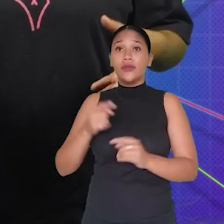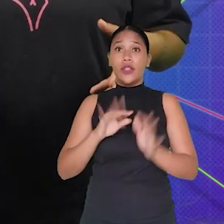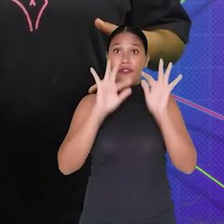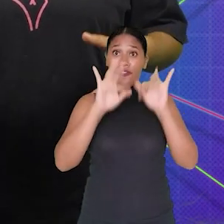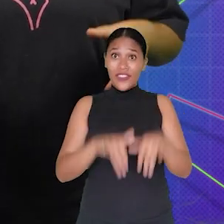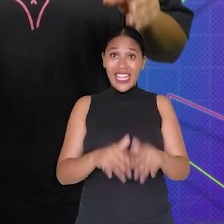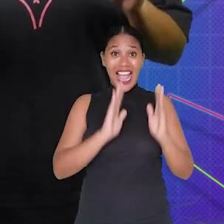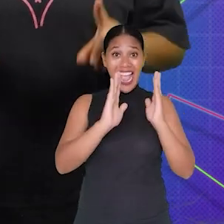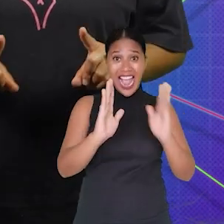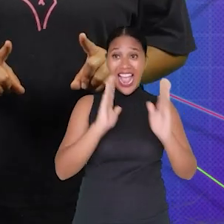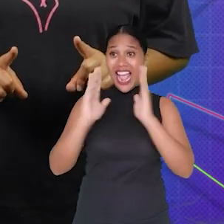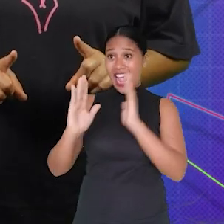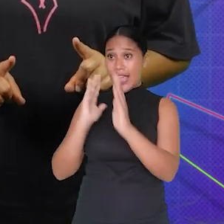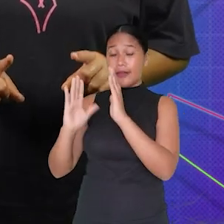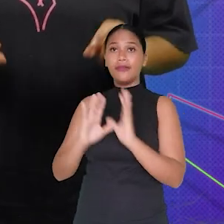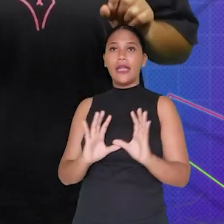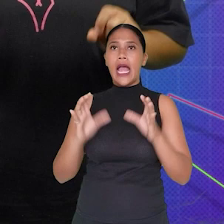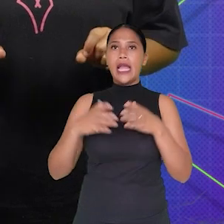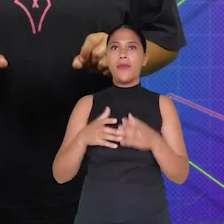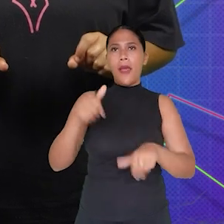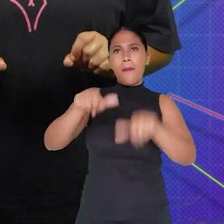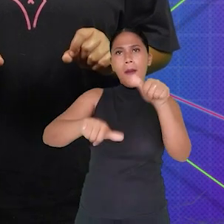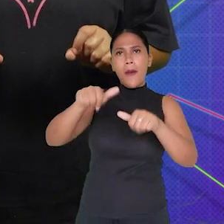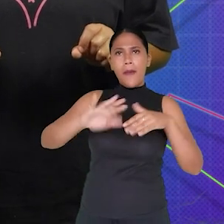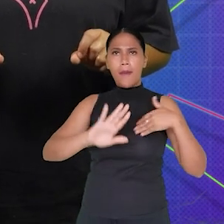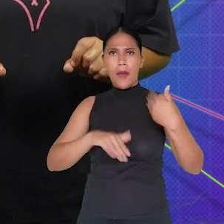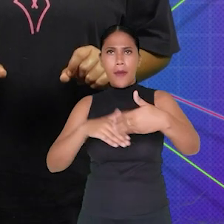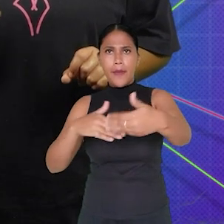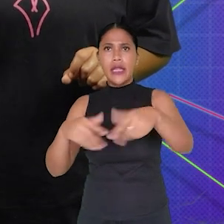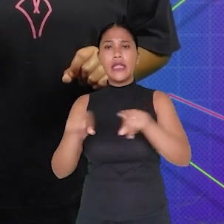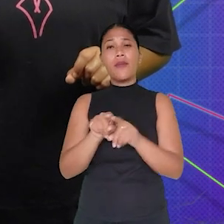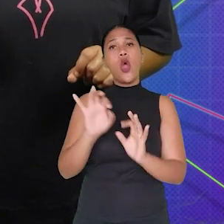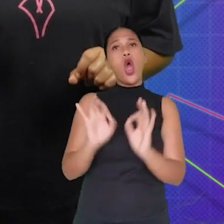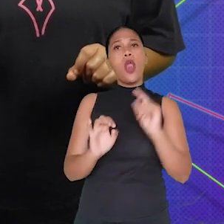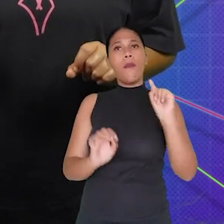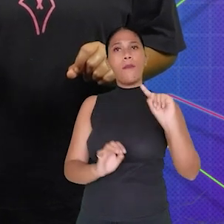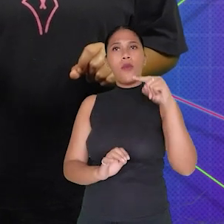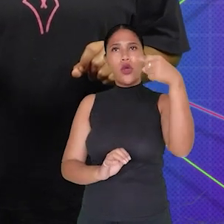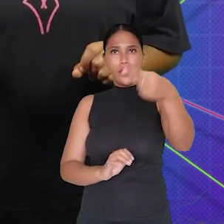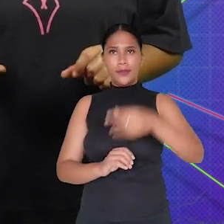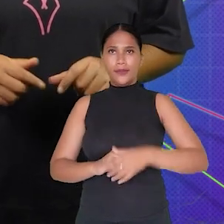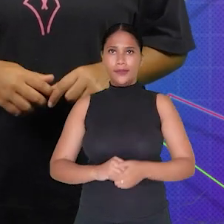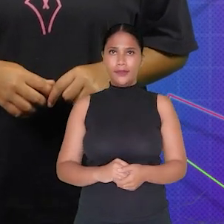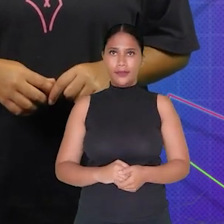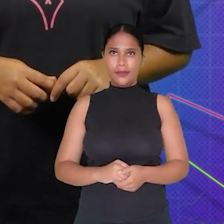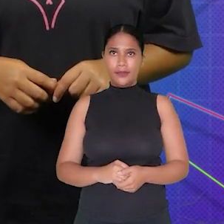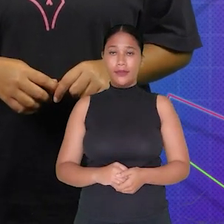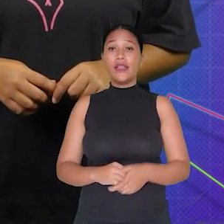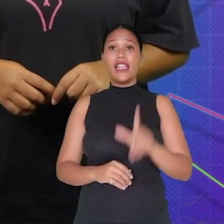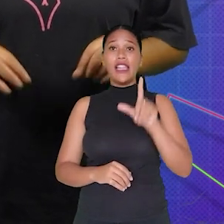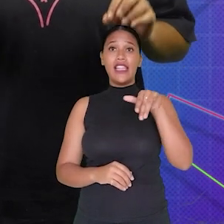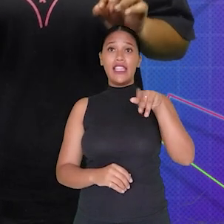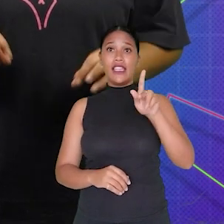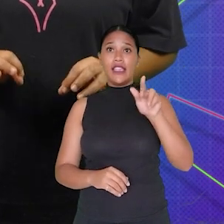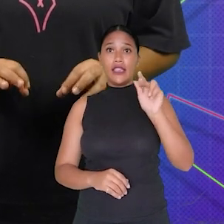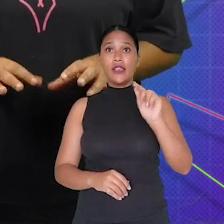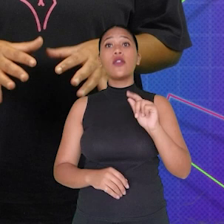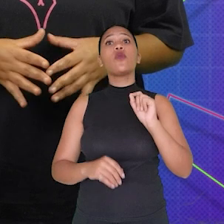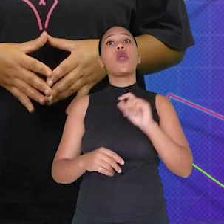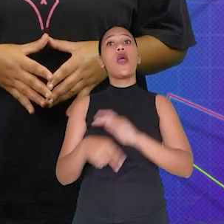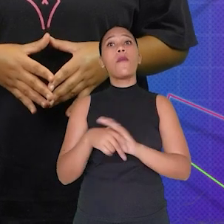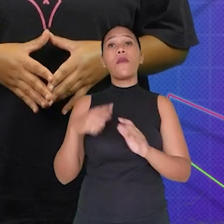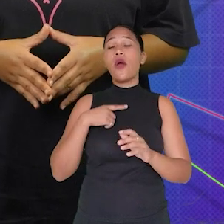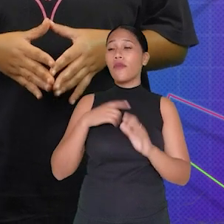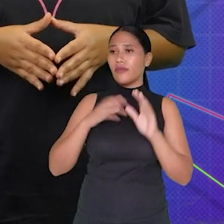próxima sprint. No final de cada sprint, a equipe se reúne para avaliar o progresso e planejar o próximo. Lean é